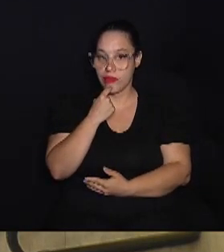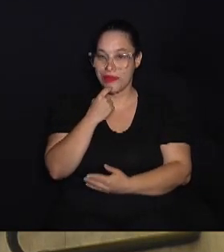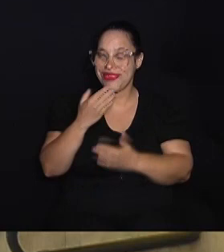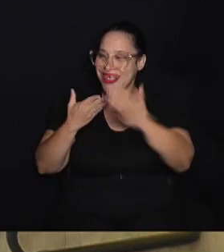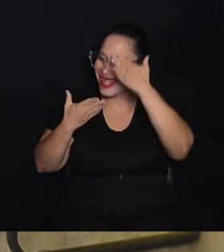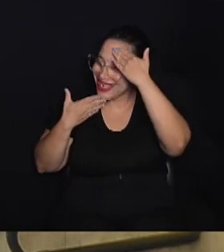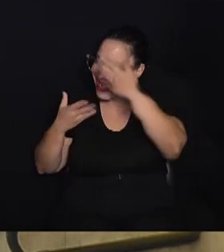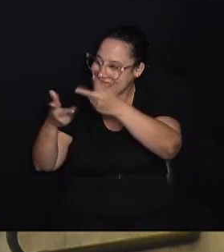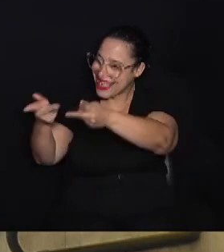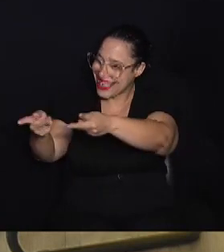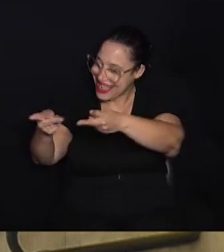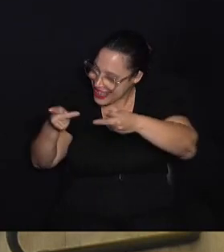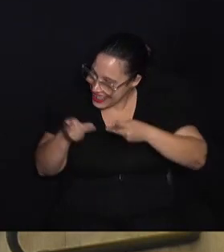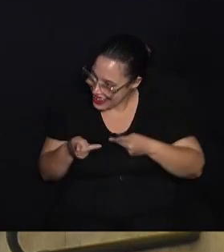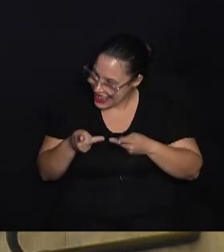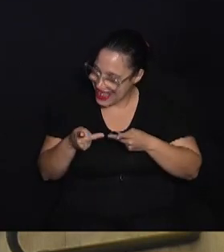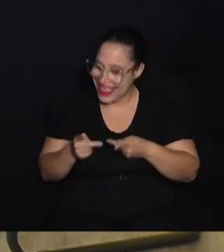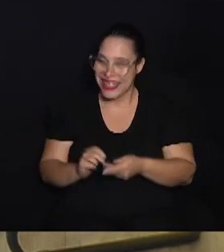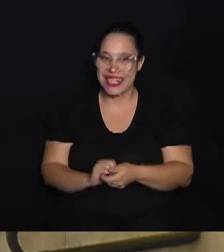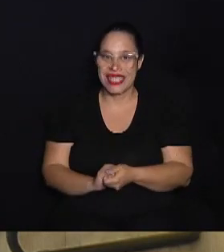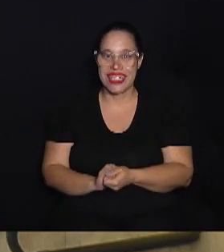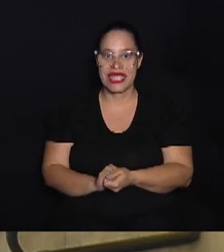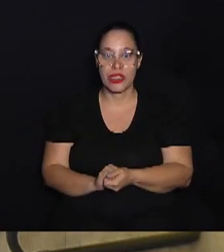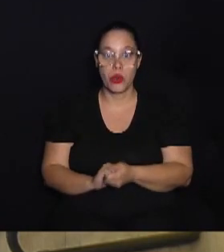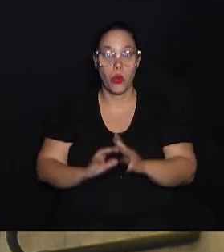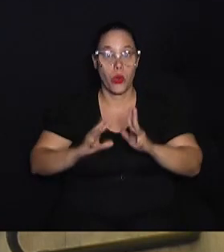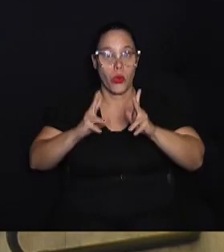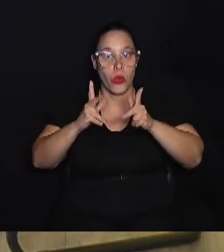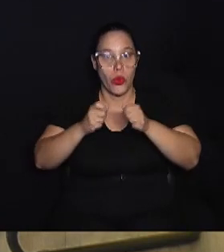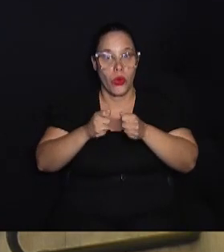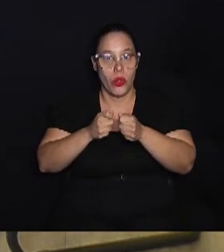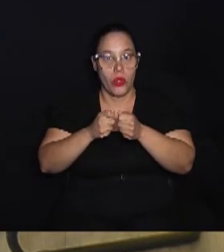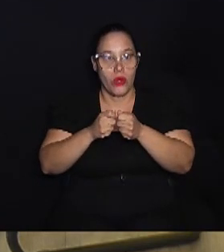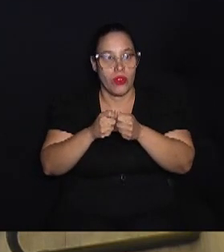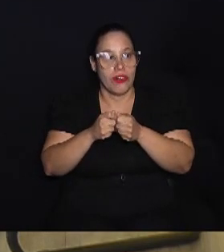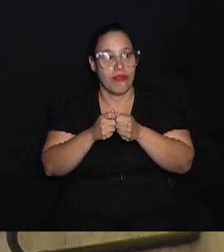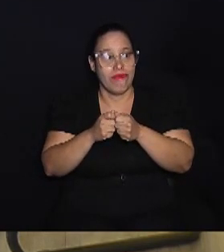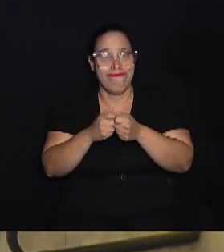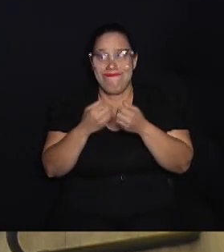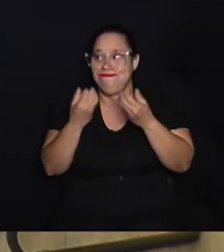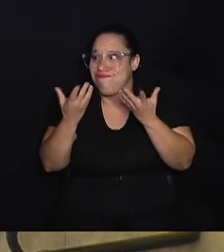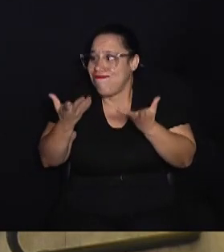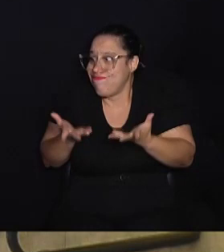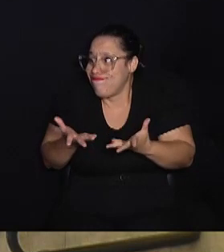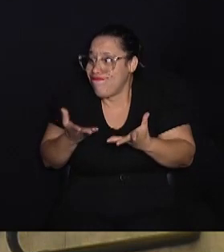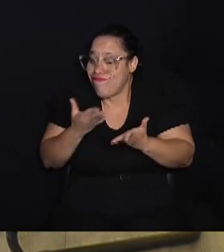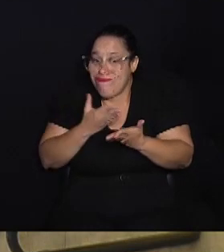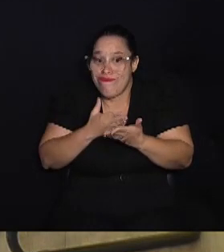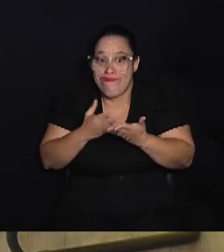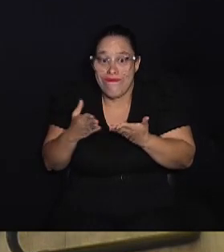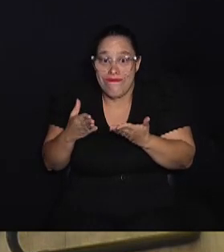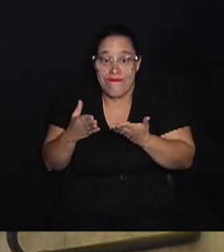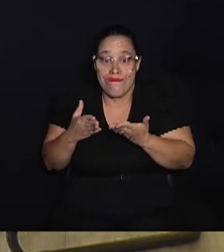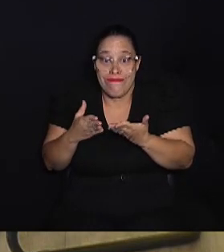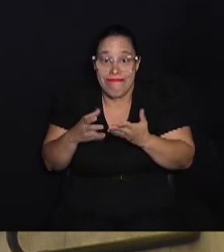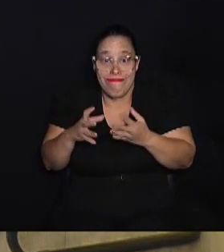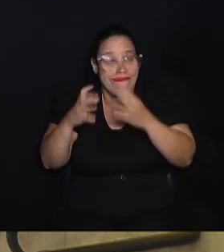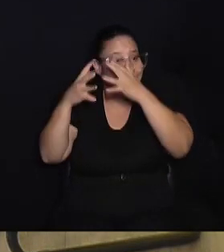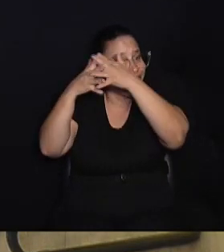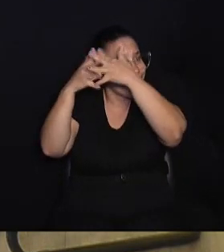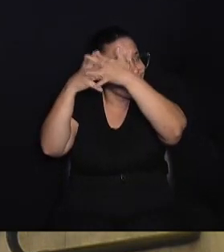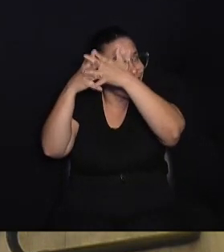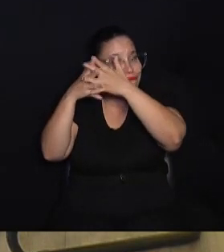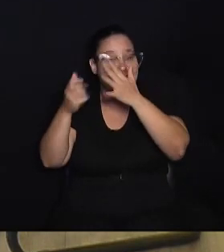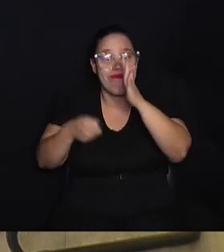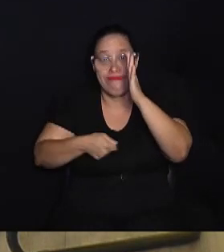Sejam todos bem-vindos. Gente, tanta coisa, né, que eu não sei se 1 hora vai ser suficiente para a gente fazer essa reflexão, essa